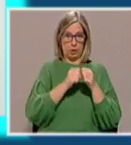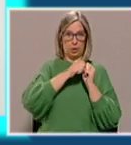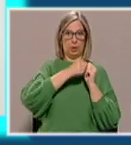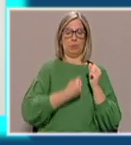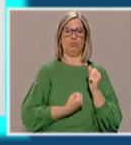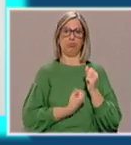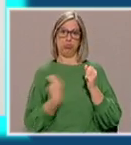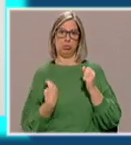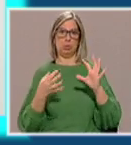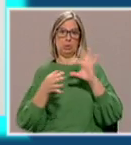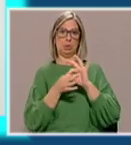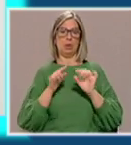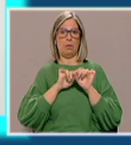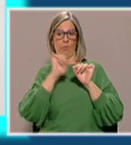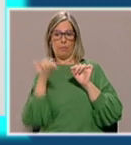a artéria pulmonar.